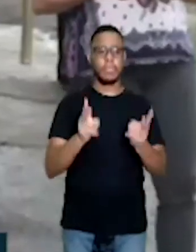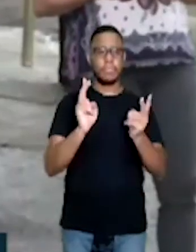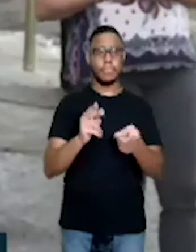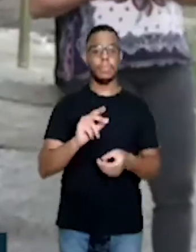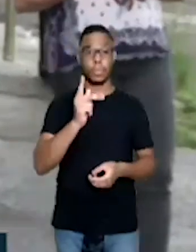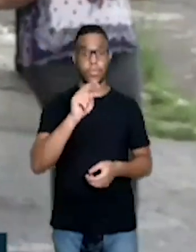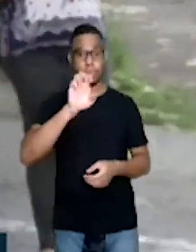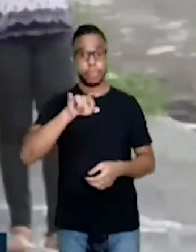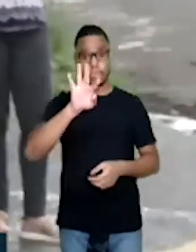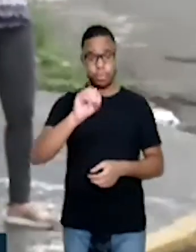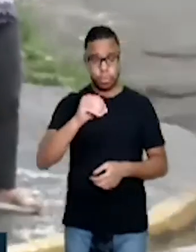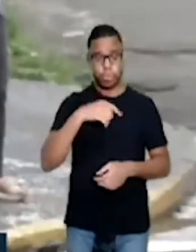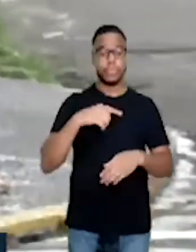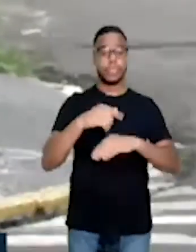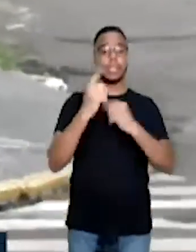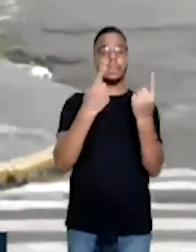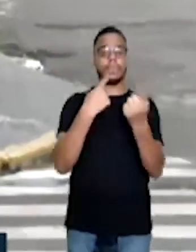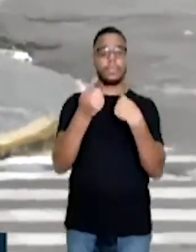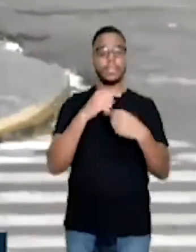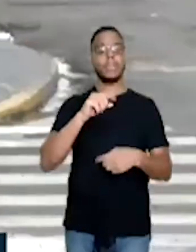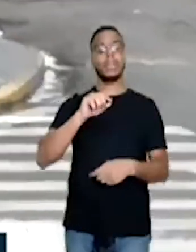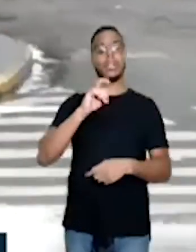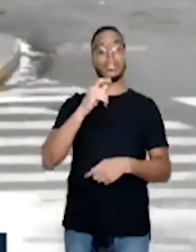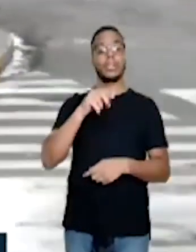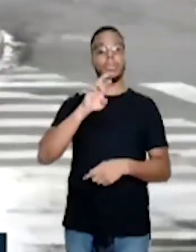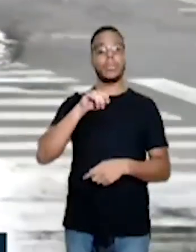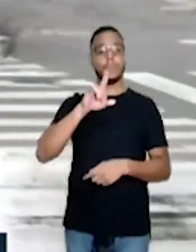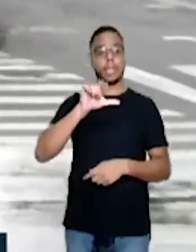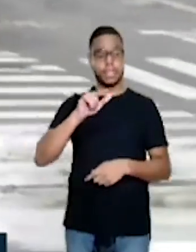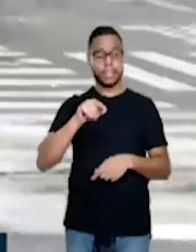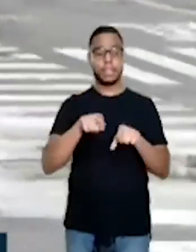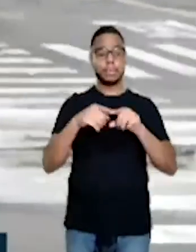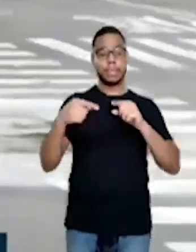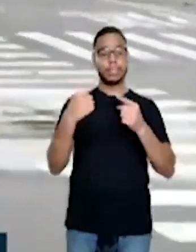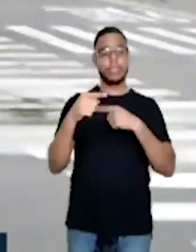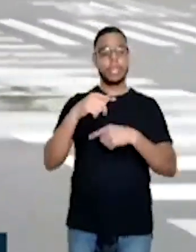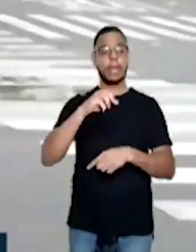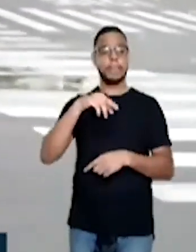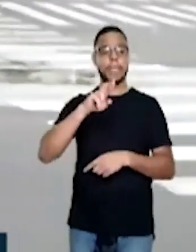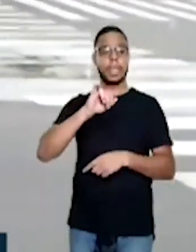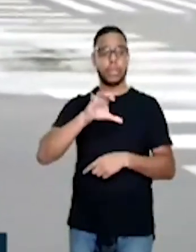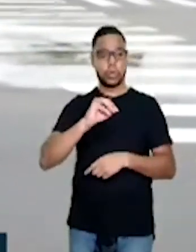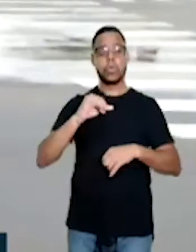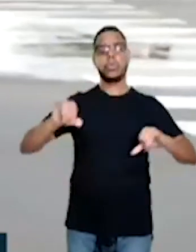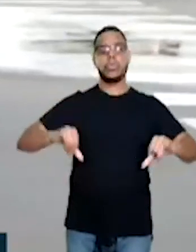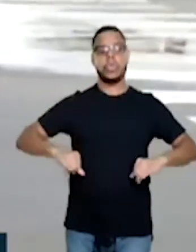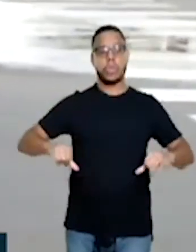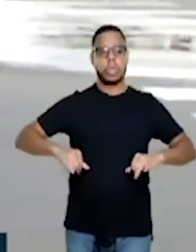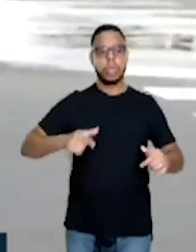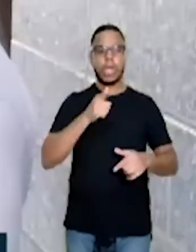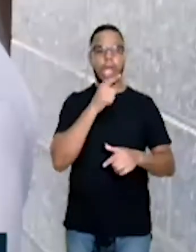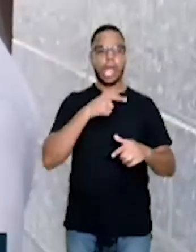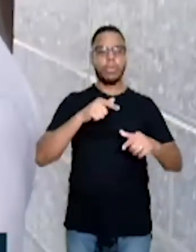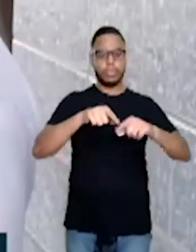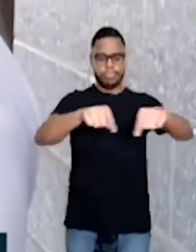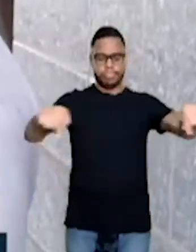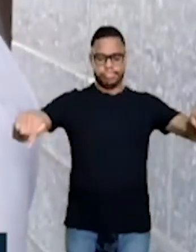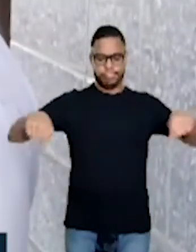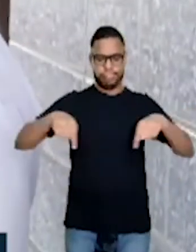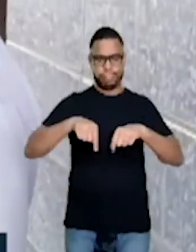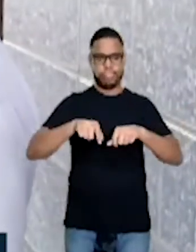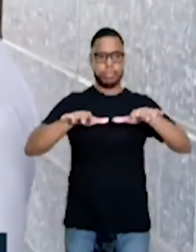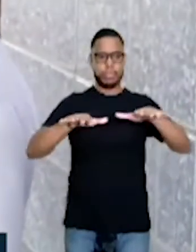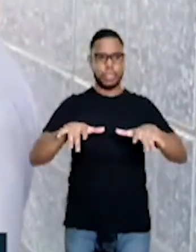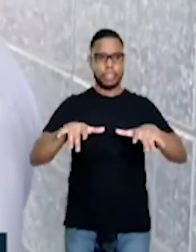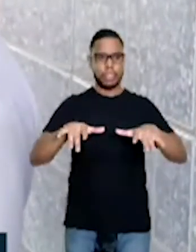comércio na Avenida Elias Miguel Maluf, no cruzamento com Américo Zuiani, e sofre com o problema de água parada em frente ao açougue. O prefeito esteve aqui e